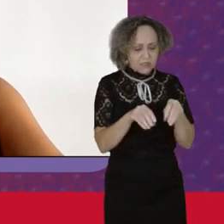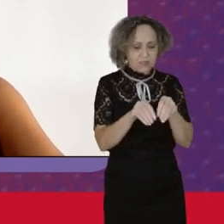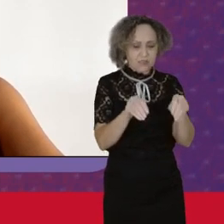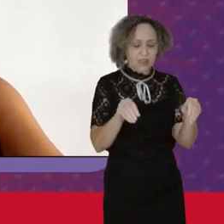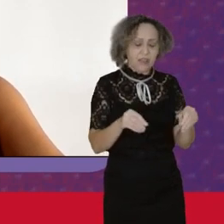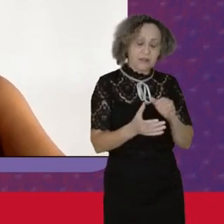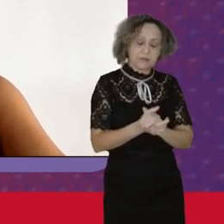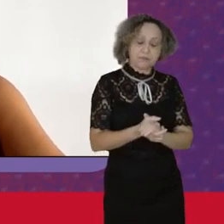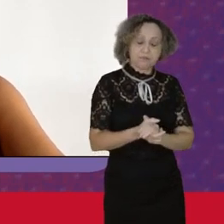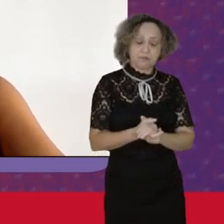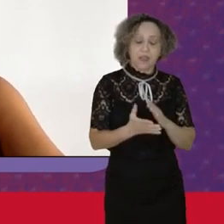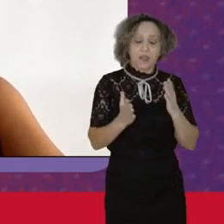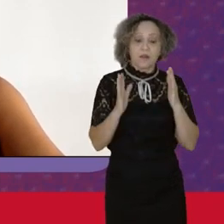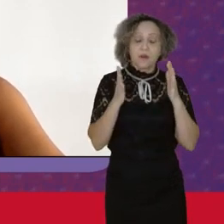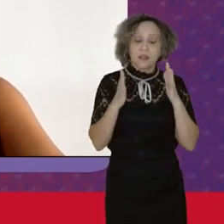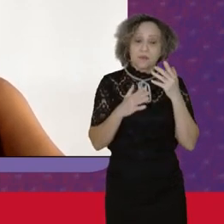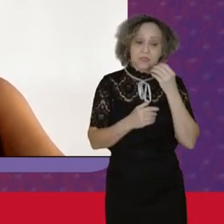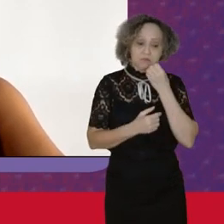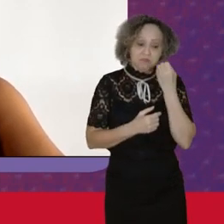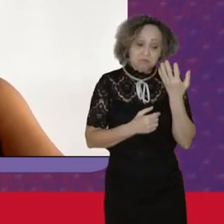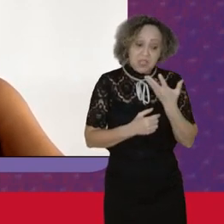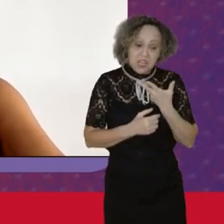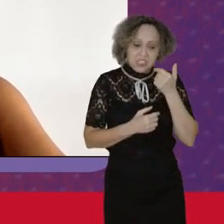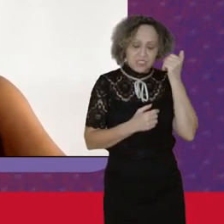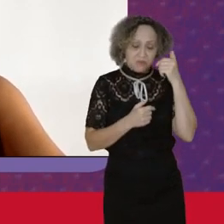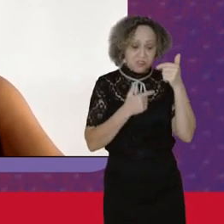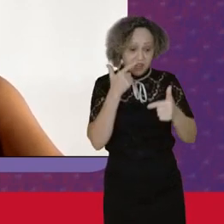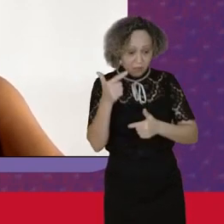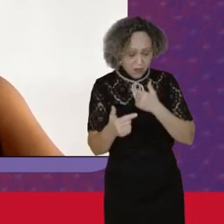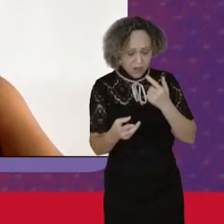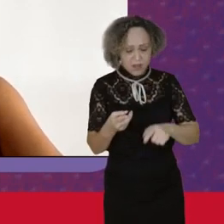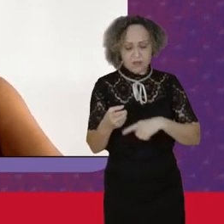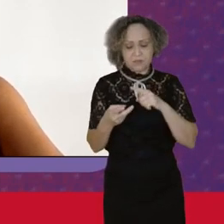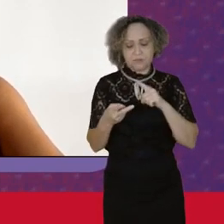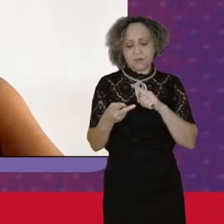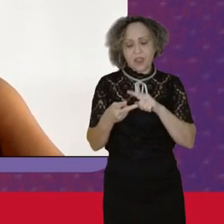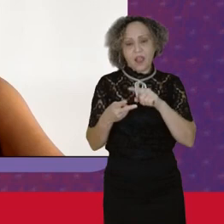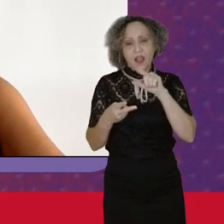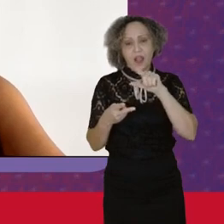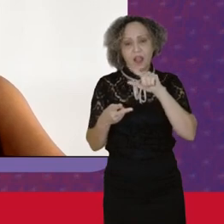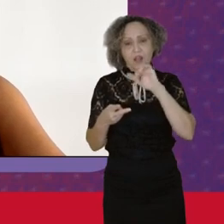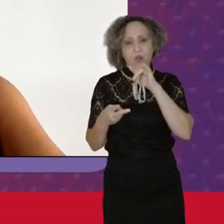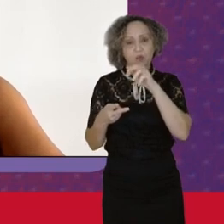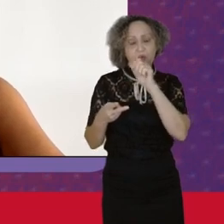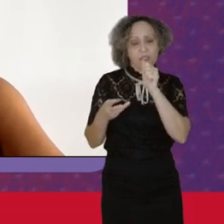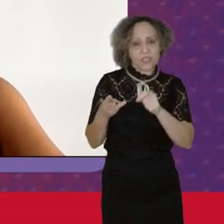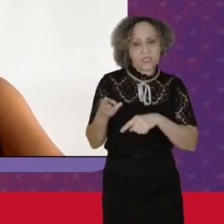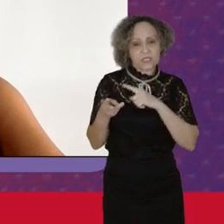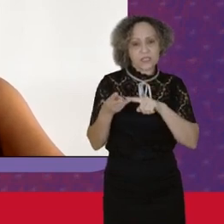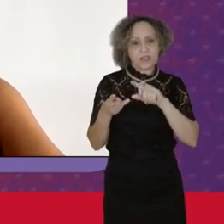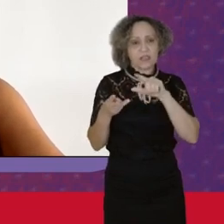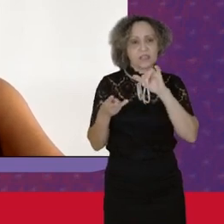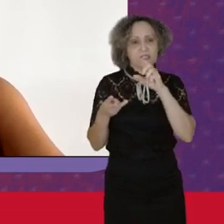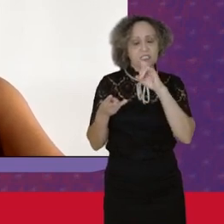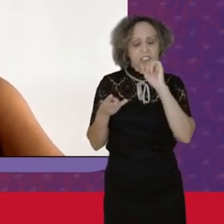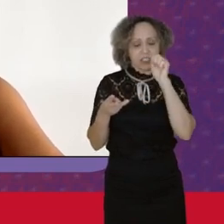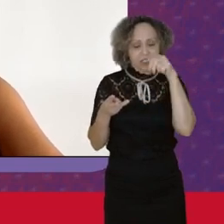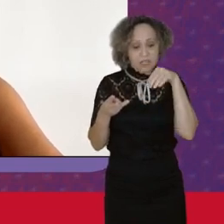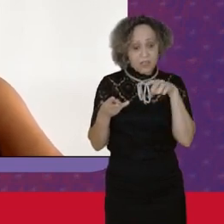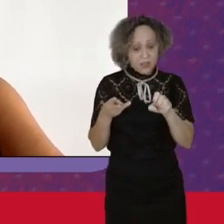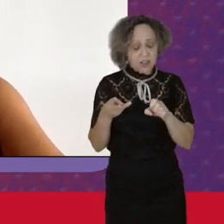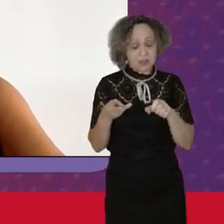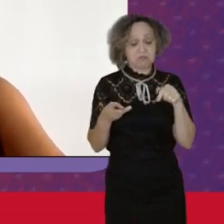belíssimo trabalho, a Luísa, a Eridiane, e acho que essa conversa aqui tem um quê